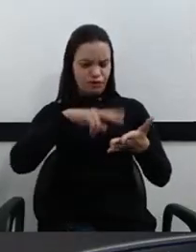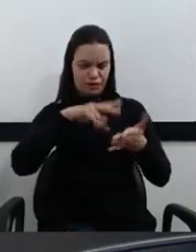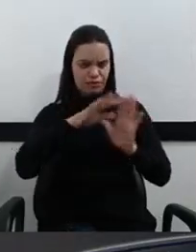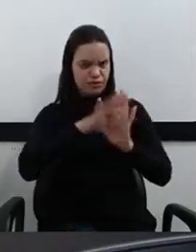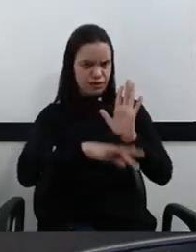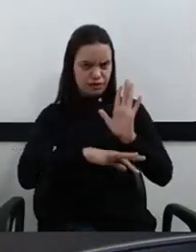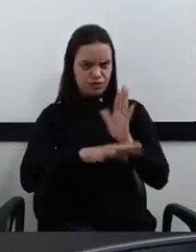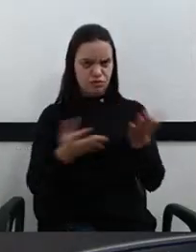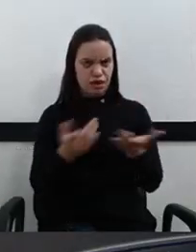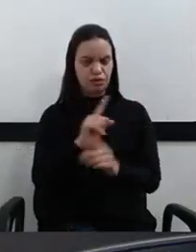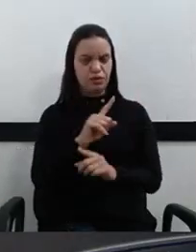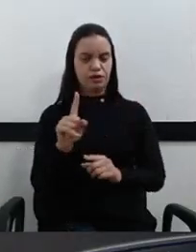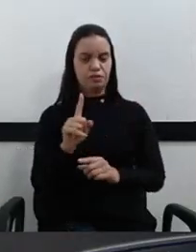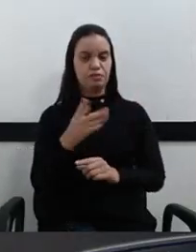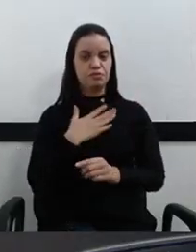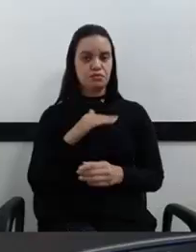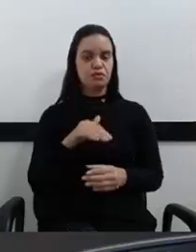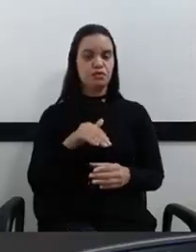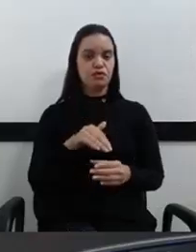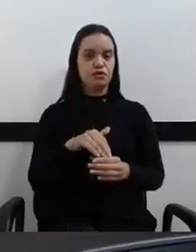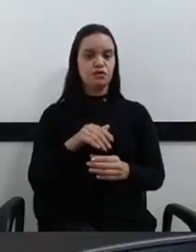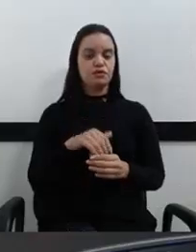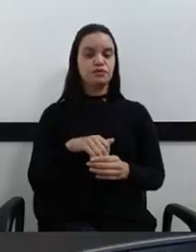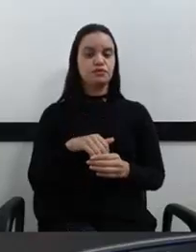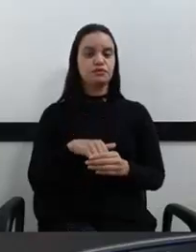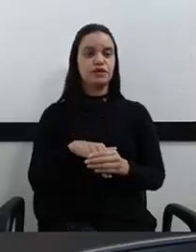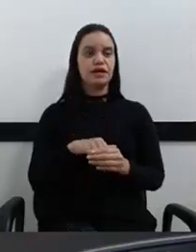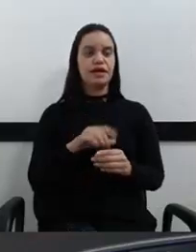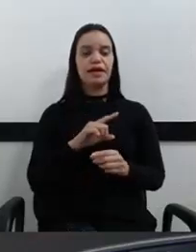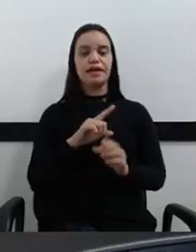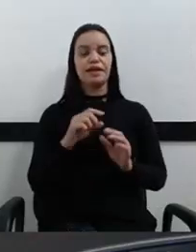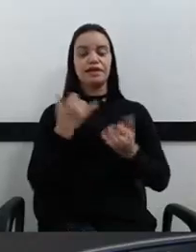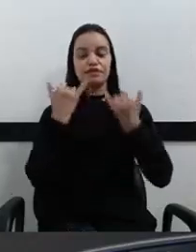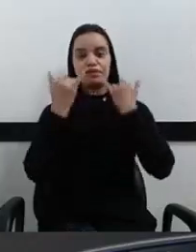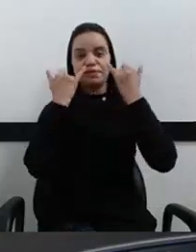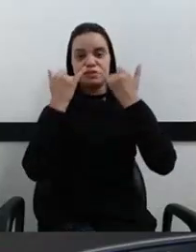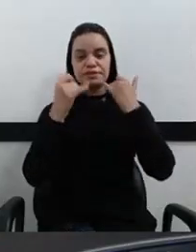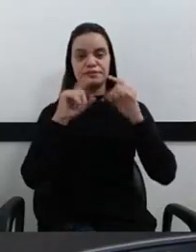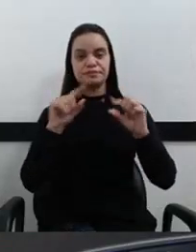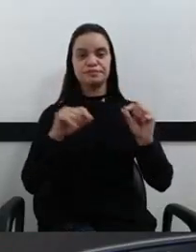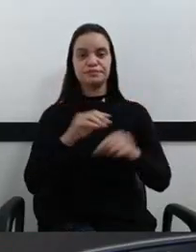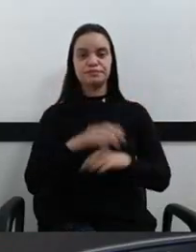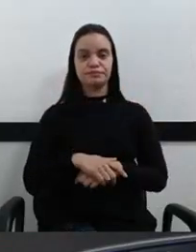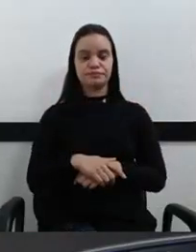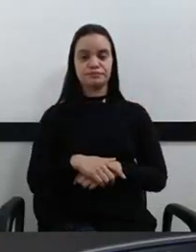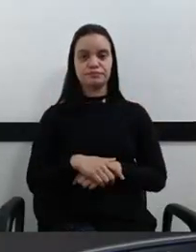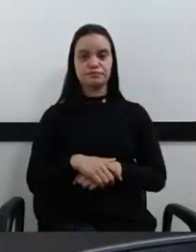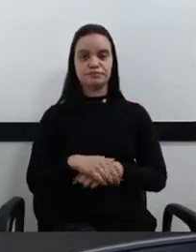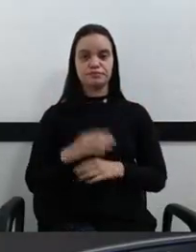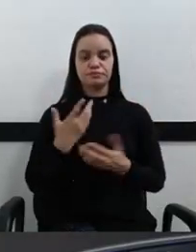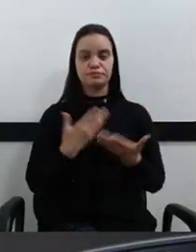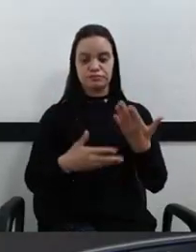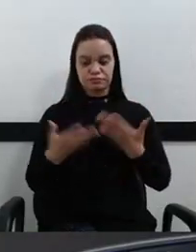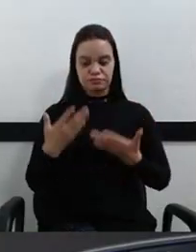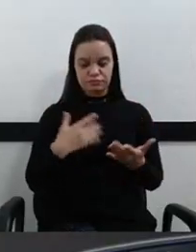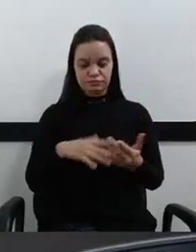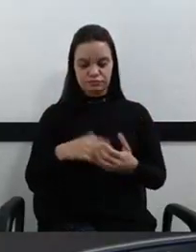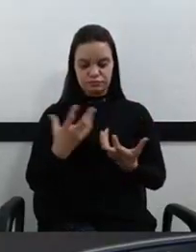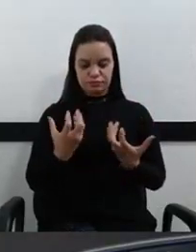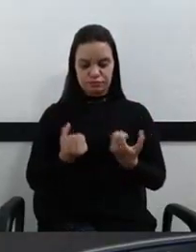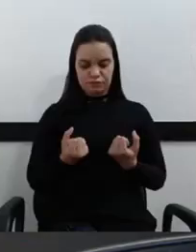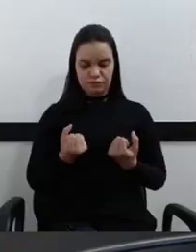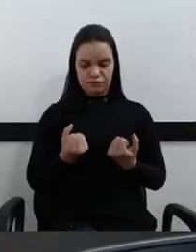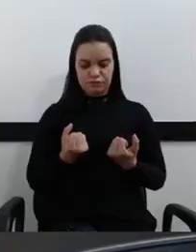da redação, mas eu coloco no meu voto. O primeiro critério é o exercício de suas atribuições atuam com o tema afeto à área